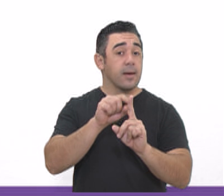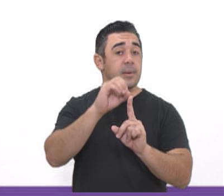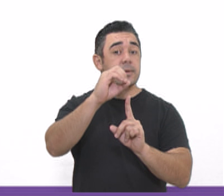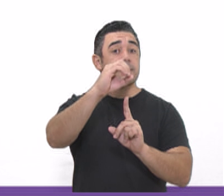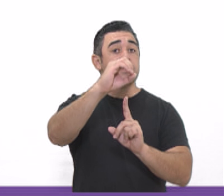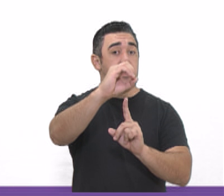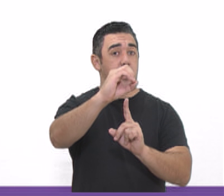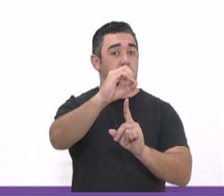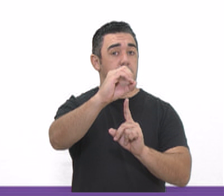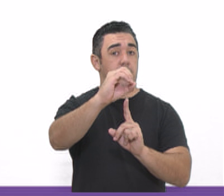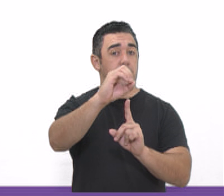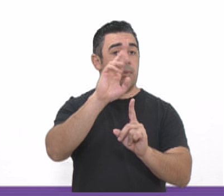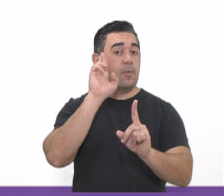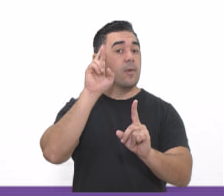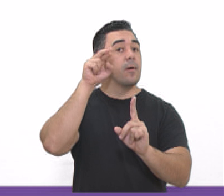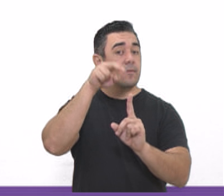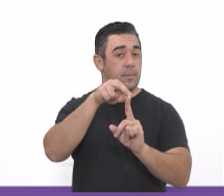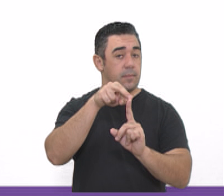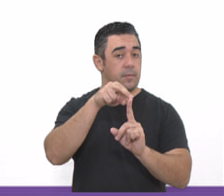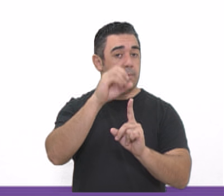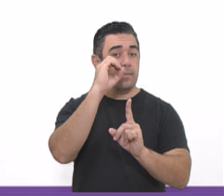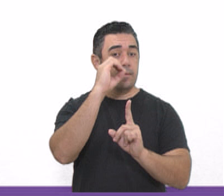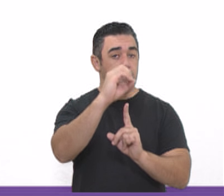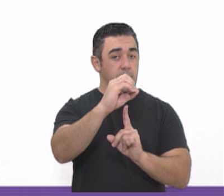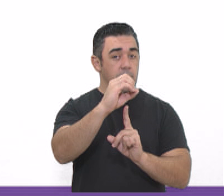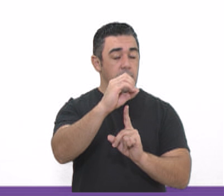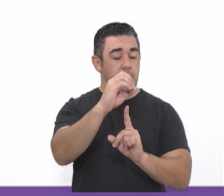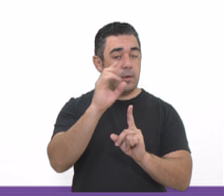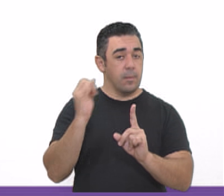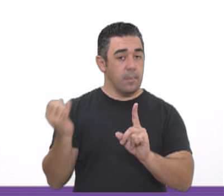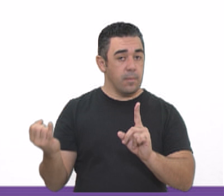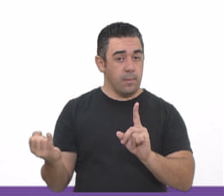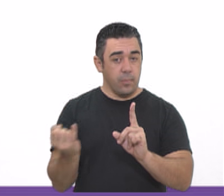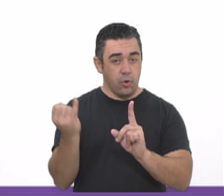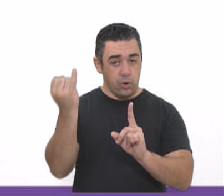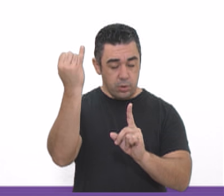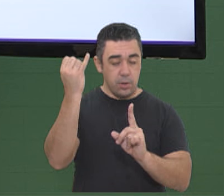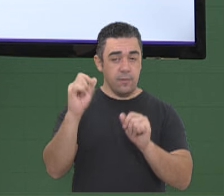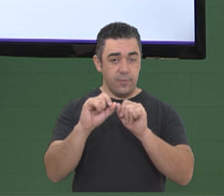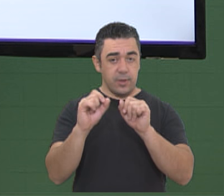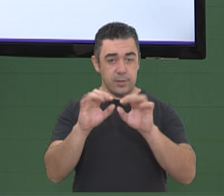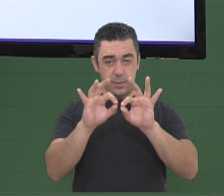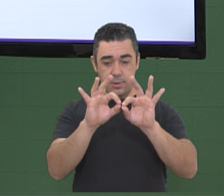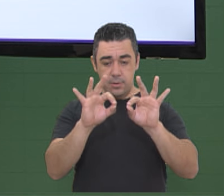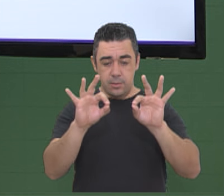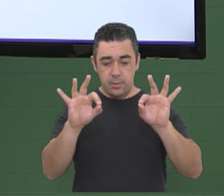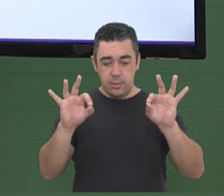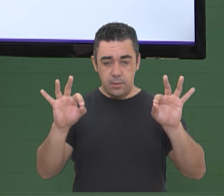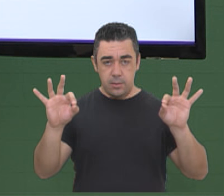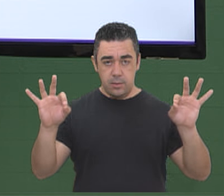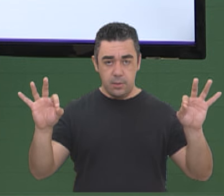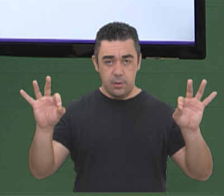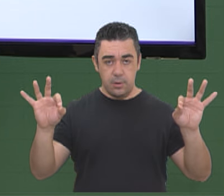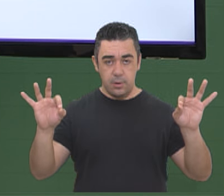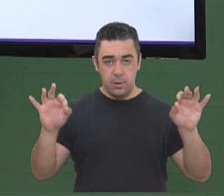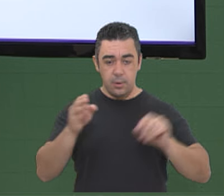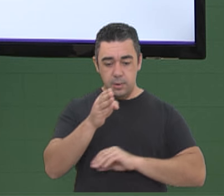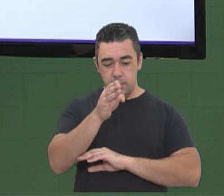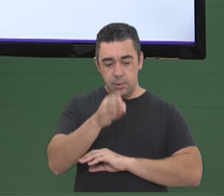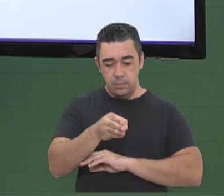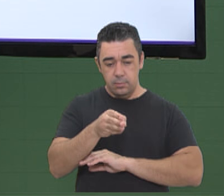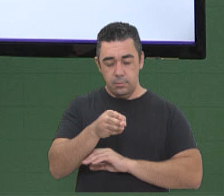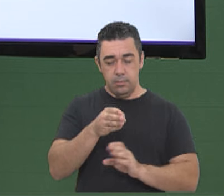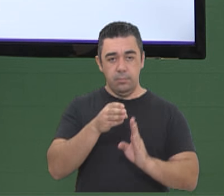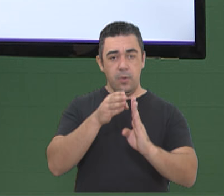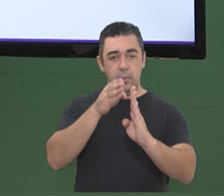ponto zero. Uma coisa bem importante para quando a gente constrói a reta numérica é eu colocar tracinhos à